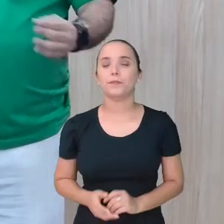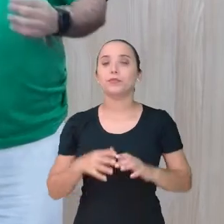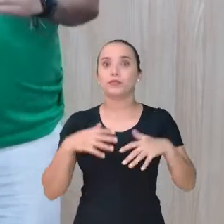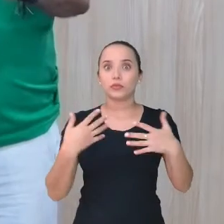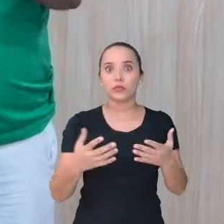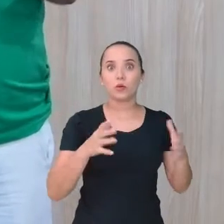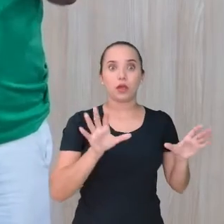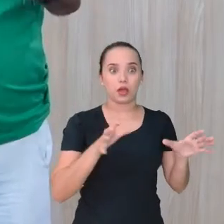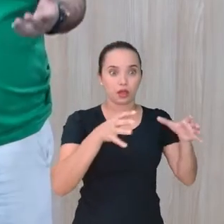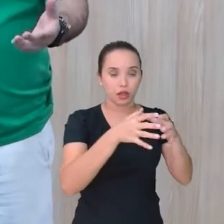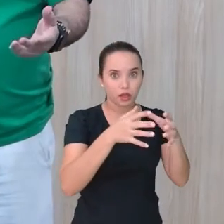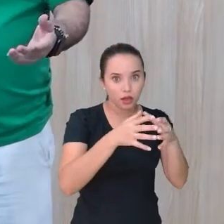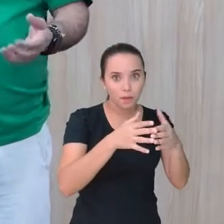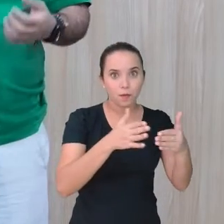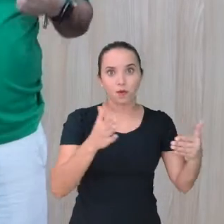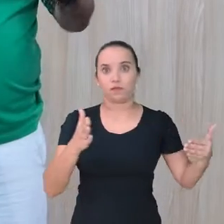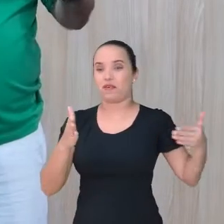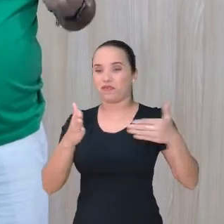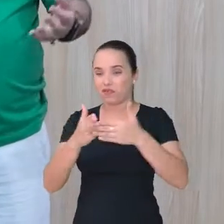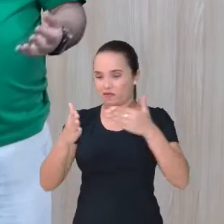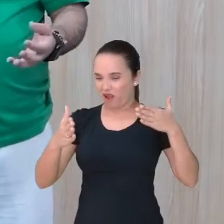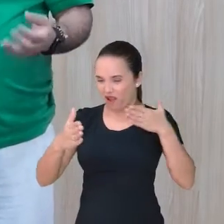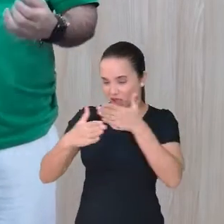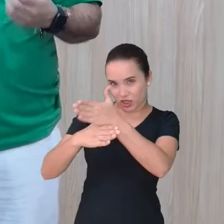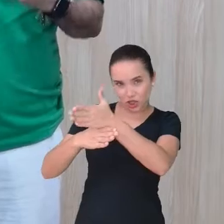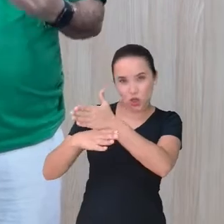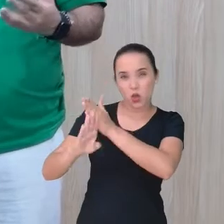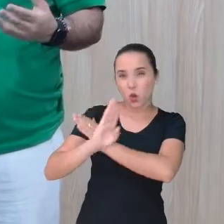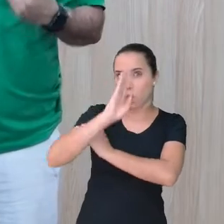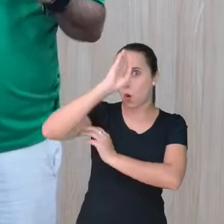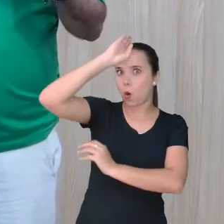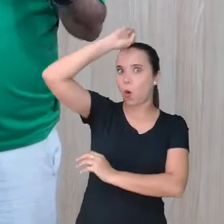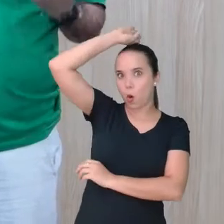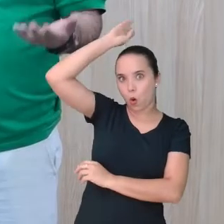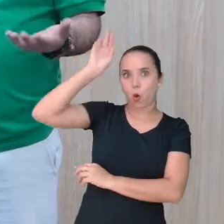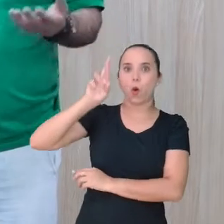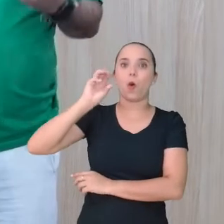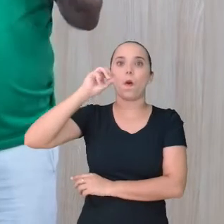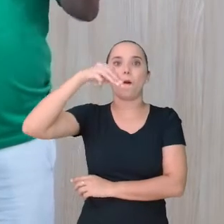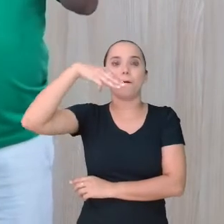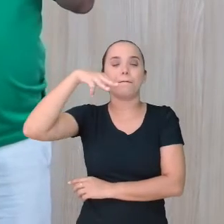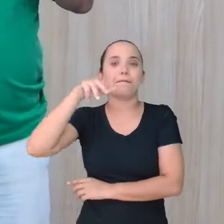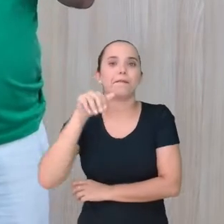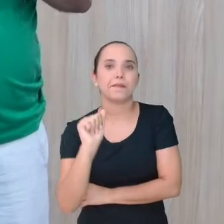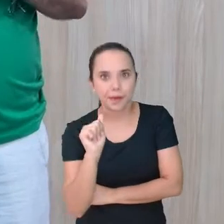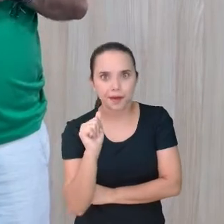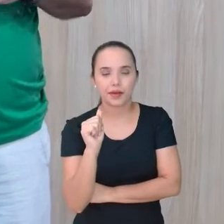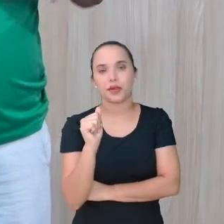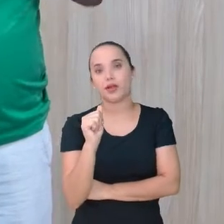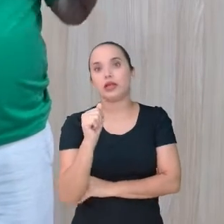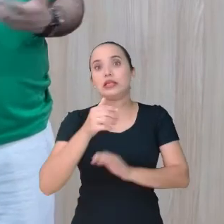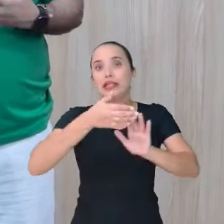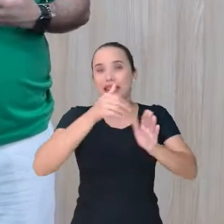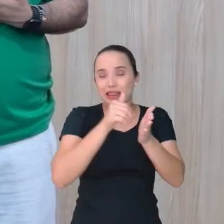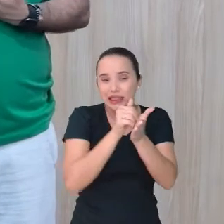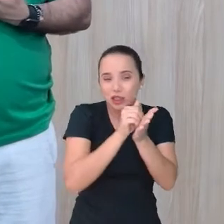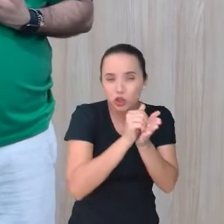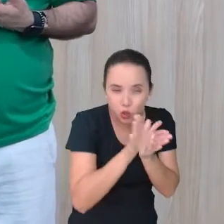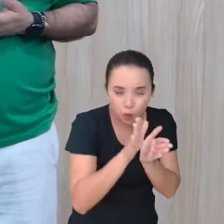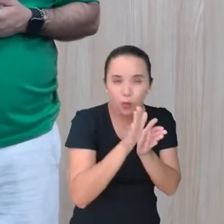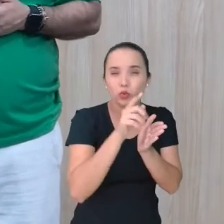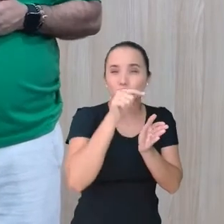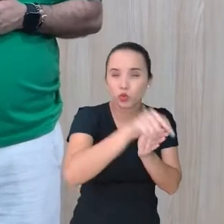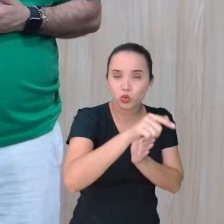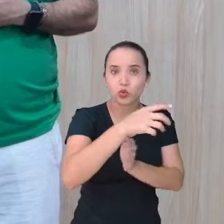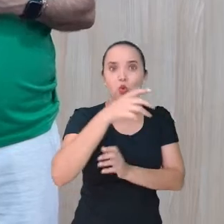né, ou seja, tirou do poder o imperador da época, que era o Rômulo Augustulo, e no local, né, foi